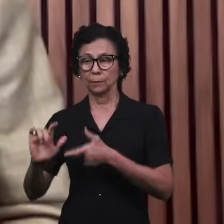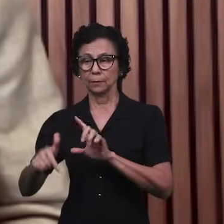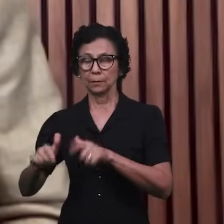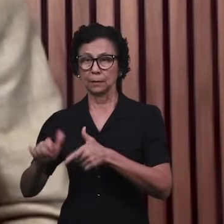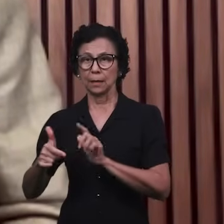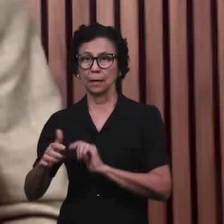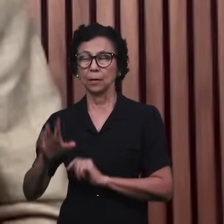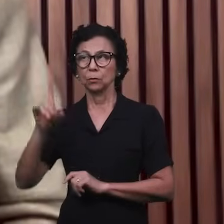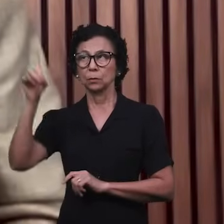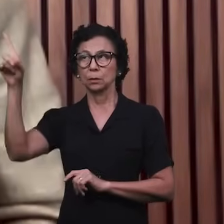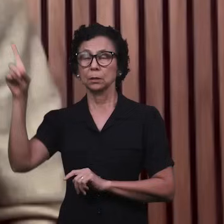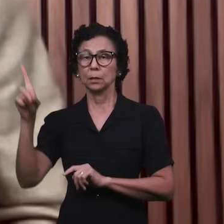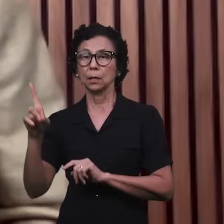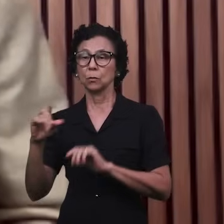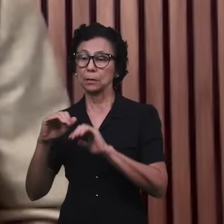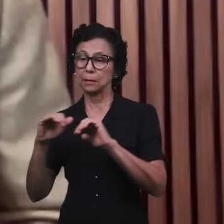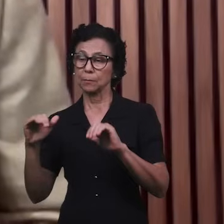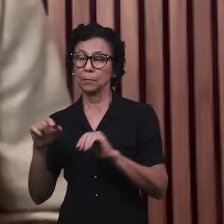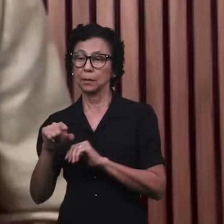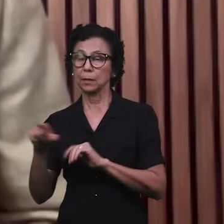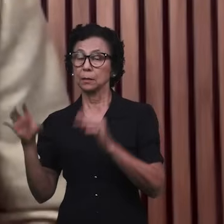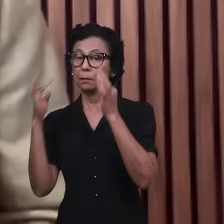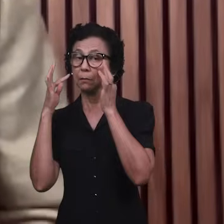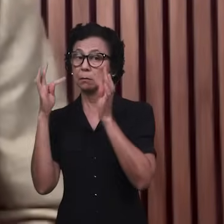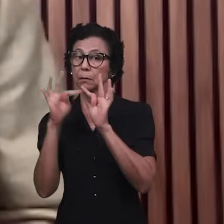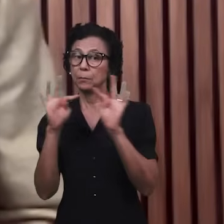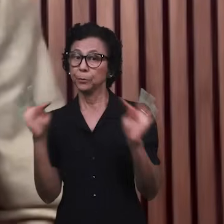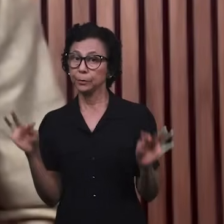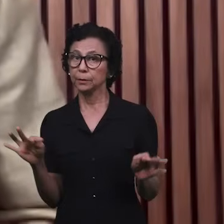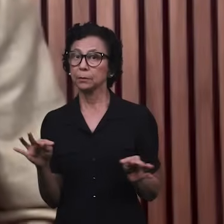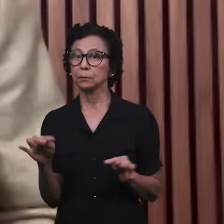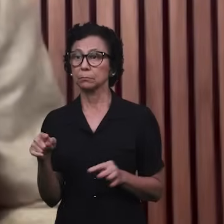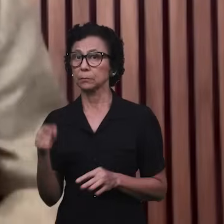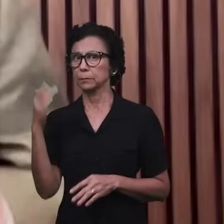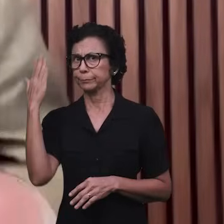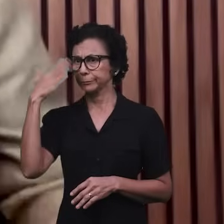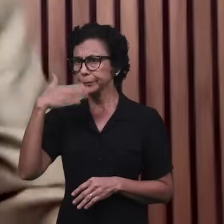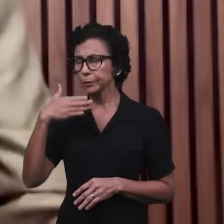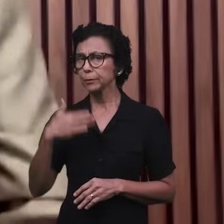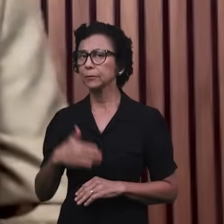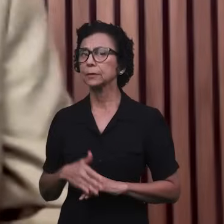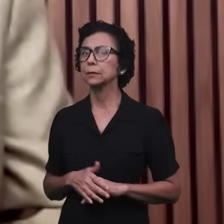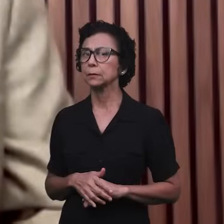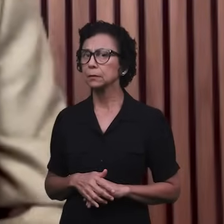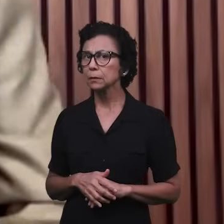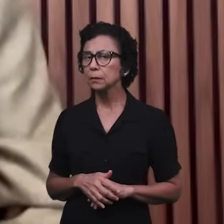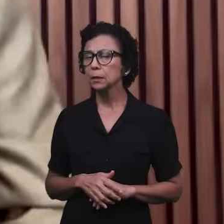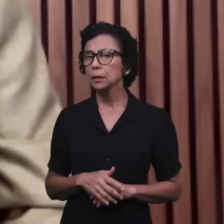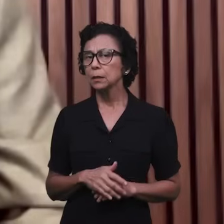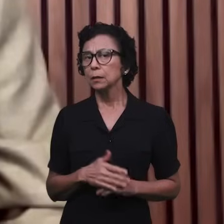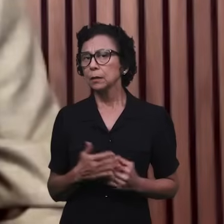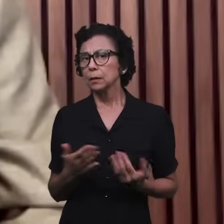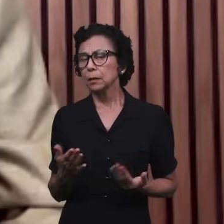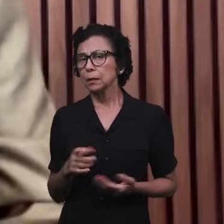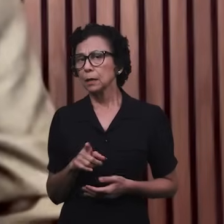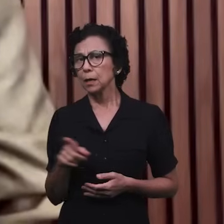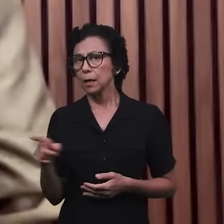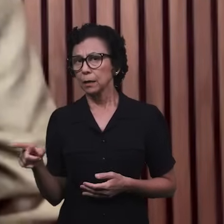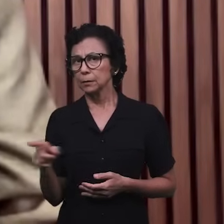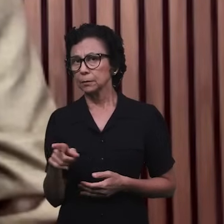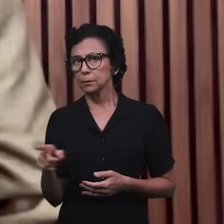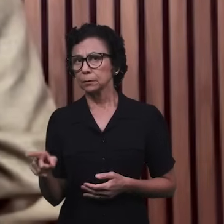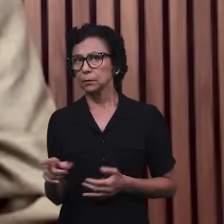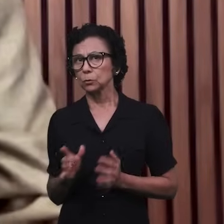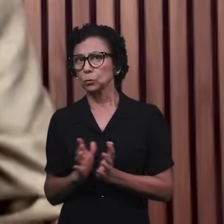esses jovens para serem testemunhas, mas eles passaram por provas, grandes provas, porque logo